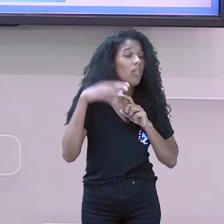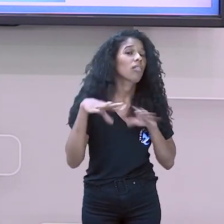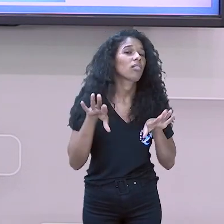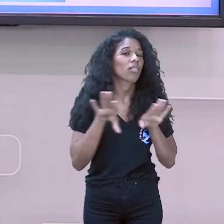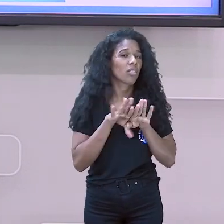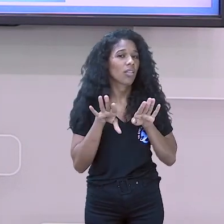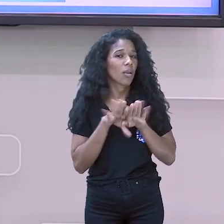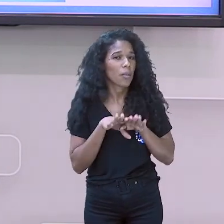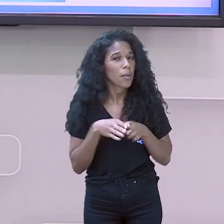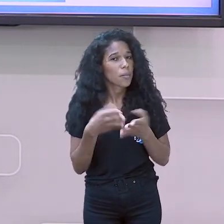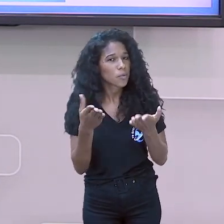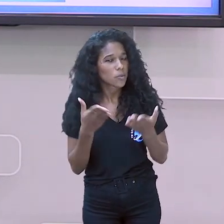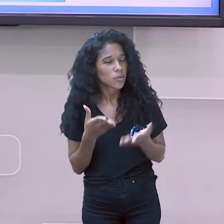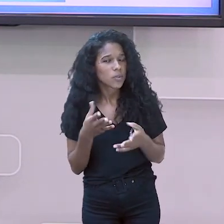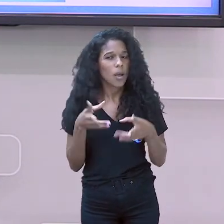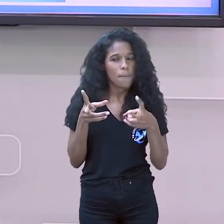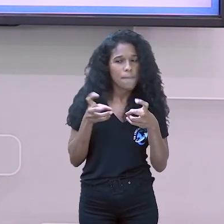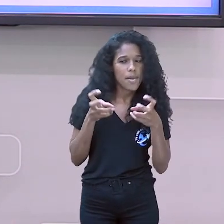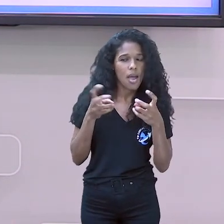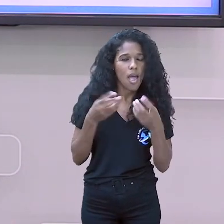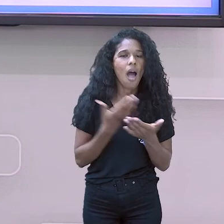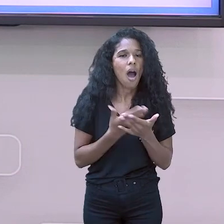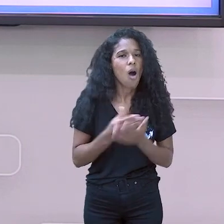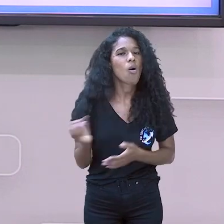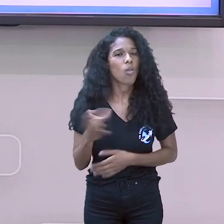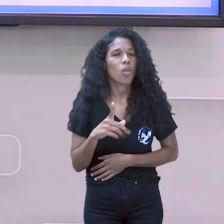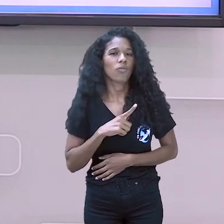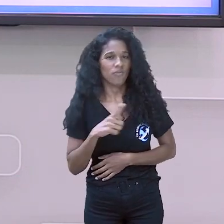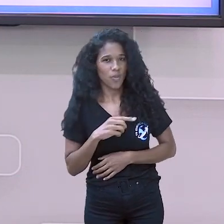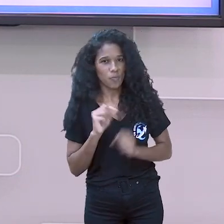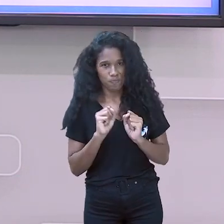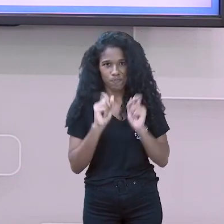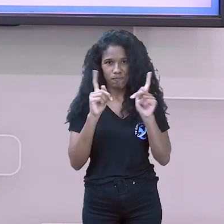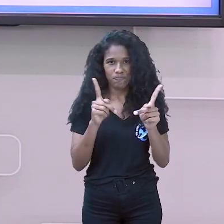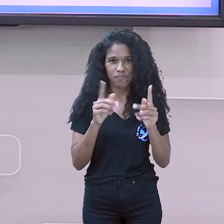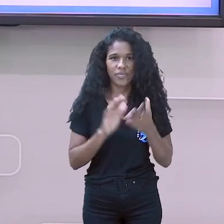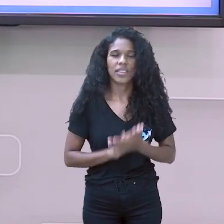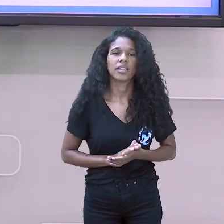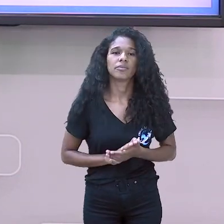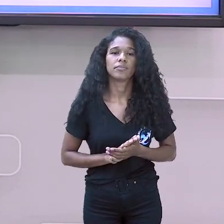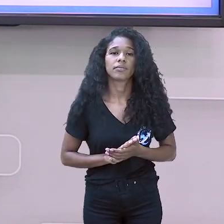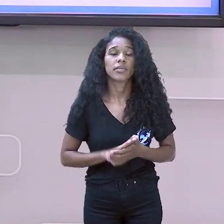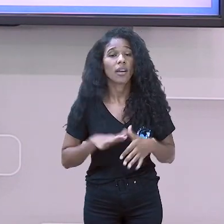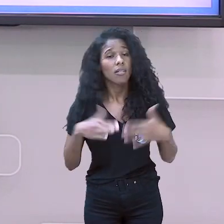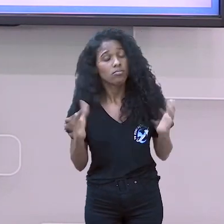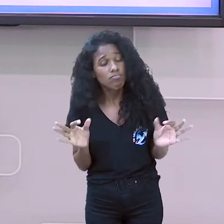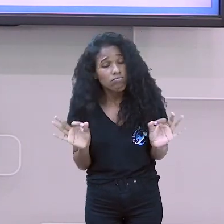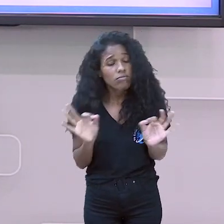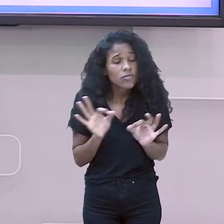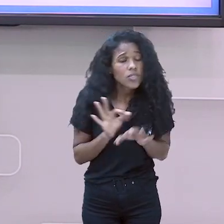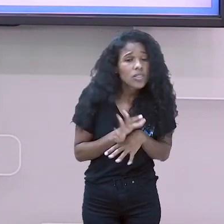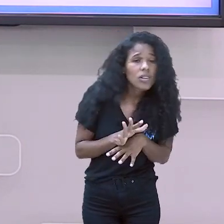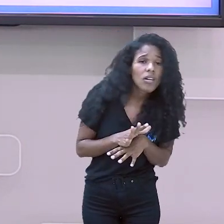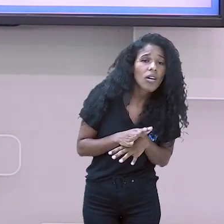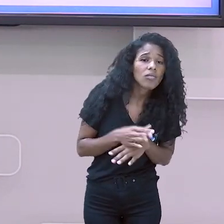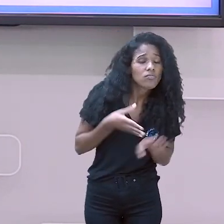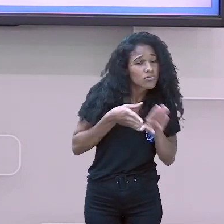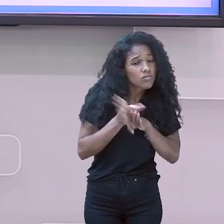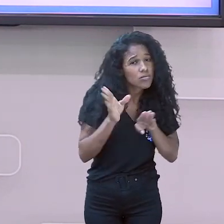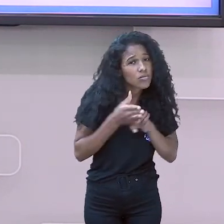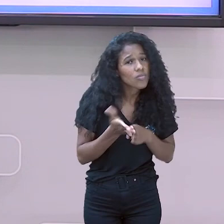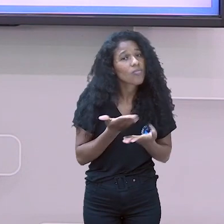vocês receberem sempre as aulas novas, ok? E para terminar, é o que eu sempre falo, né?